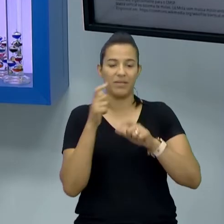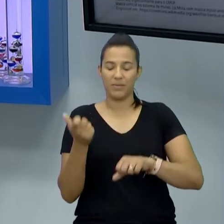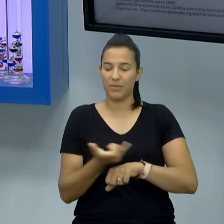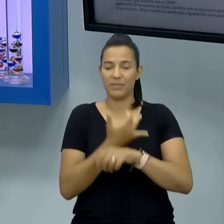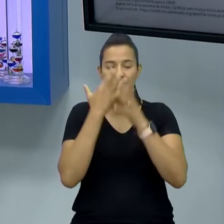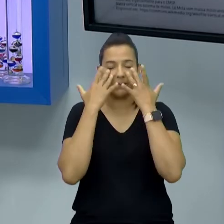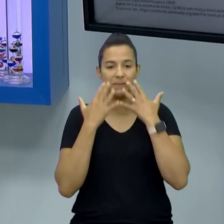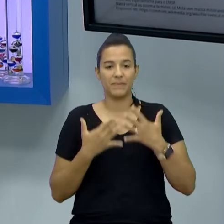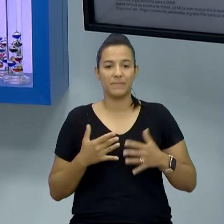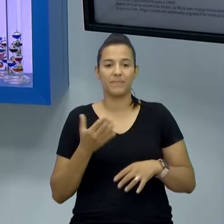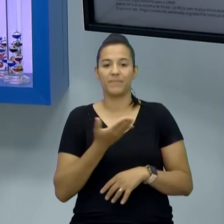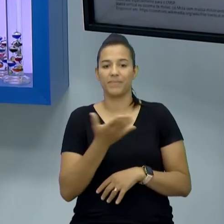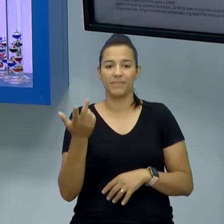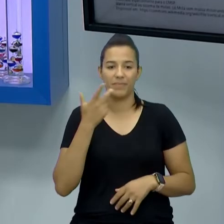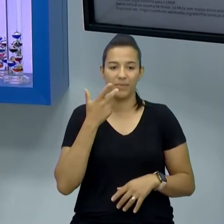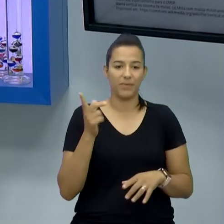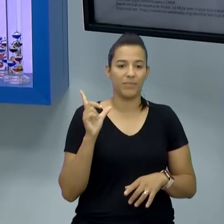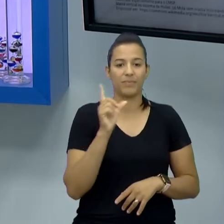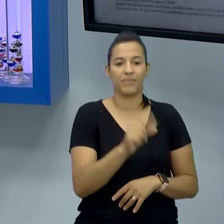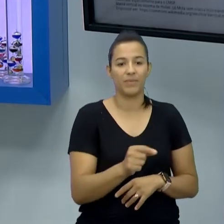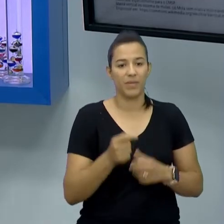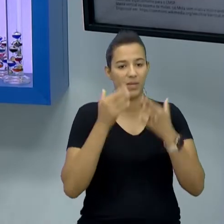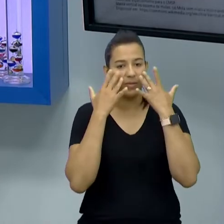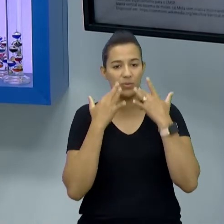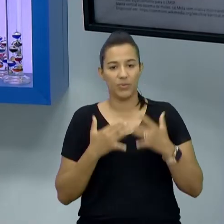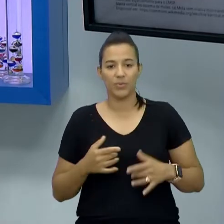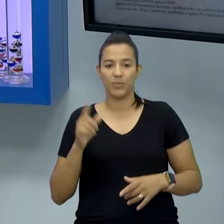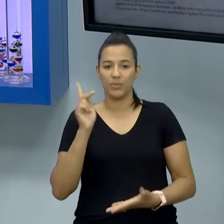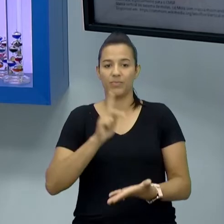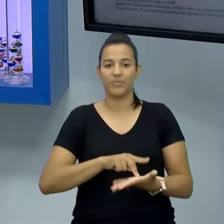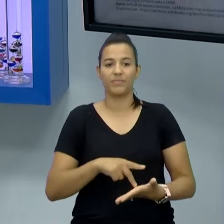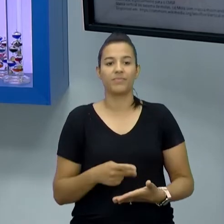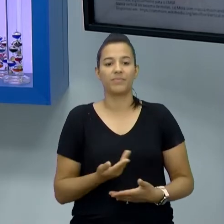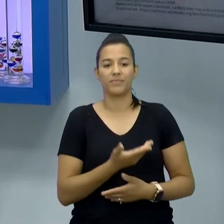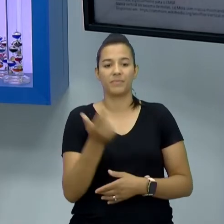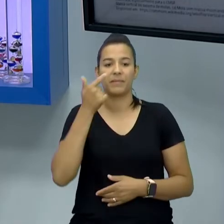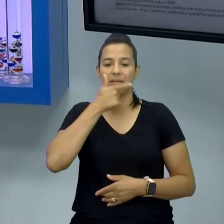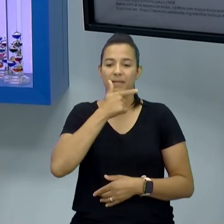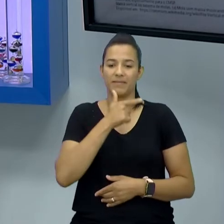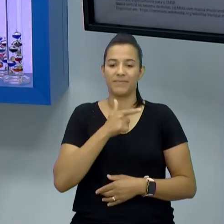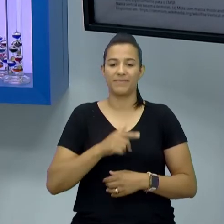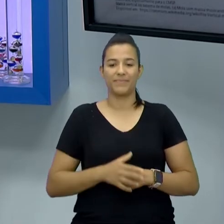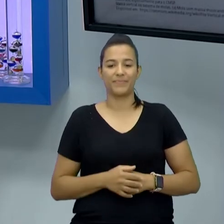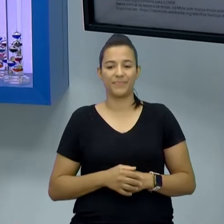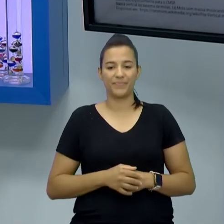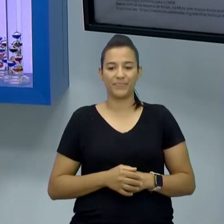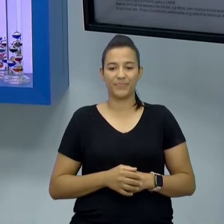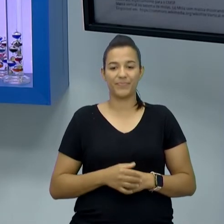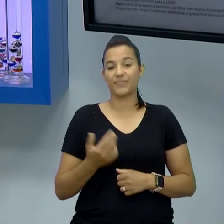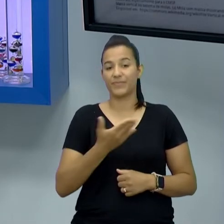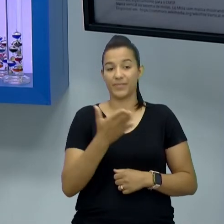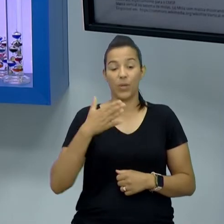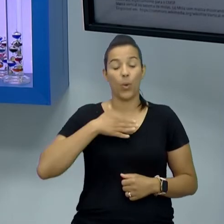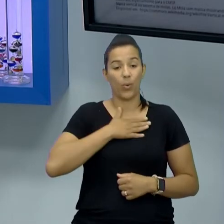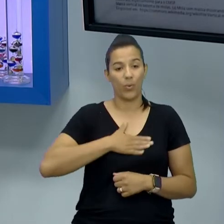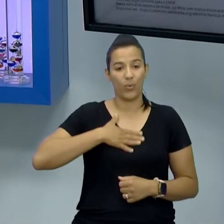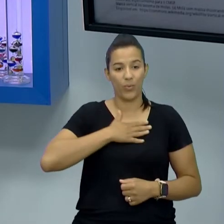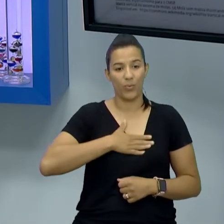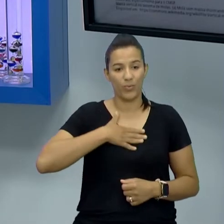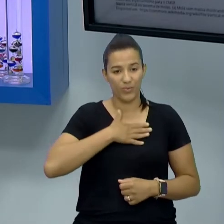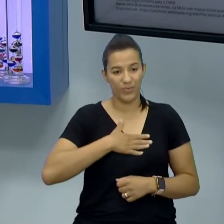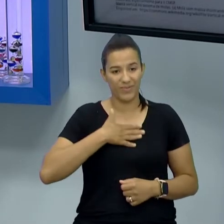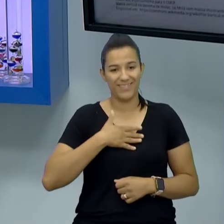emocionada. Ela vai ficar, eu vou sair daqui, porque tanta emoção. Ela chorou de rir aqui. Tá chorando de rir, né, Gibalina? Gostou? Ela também tá dando risada. Olha aqui,